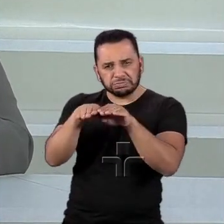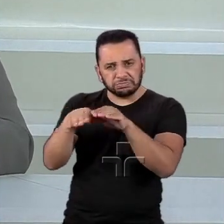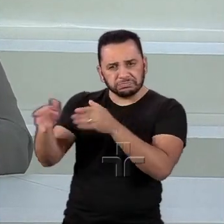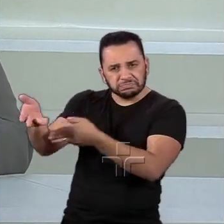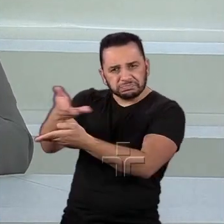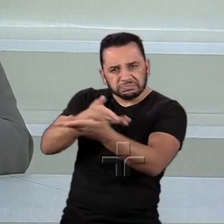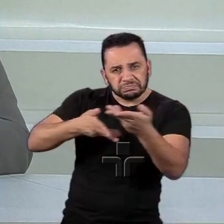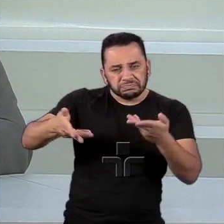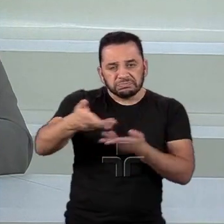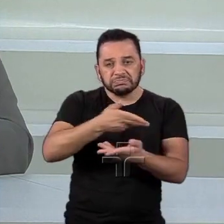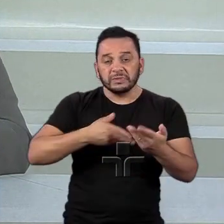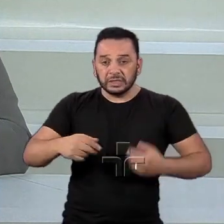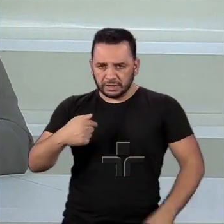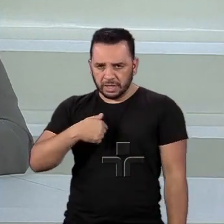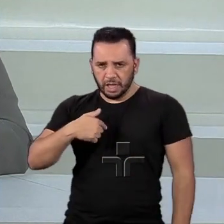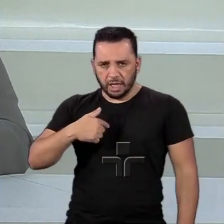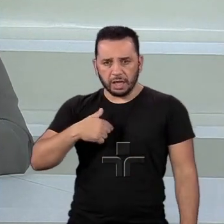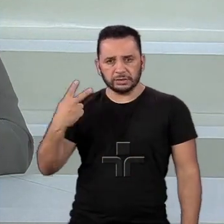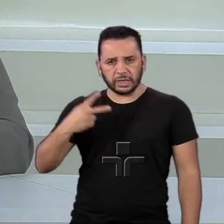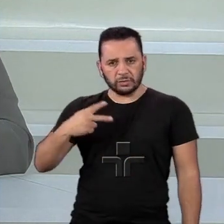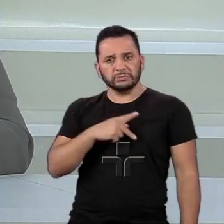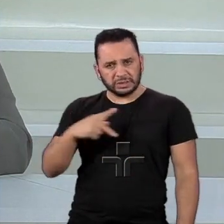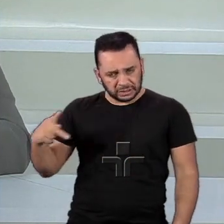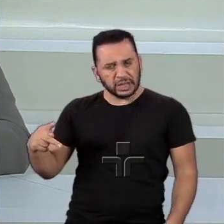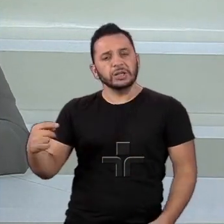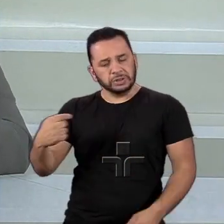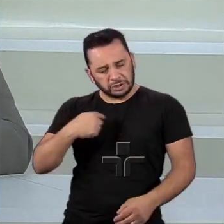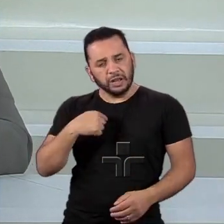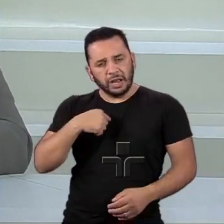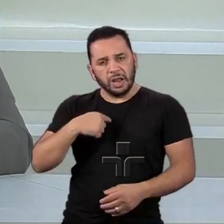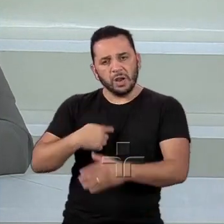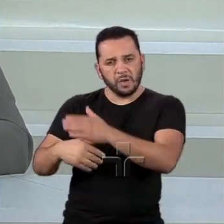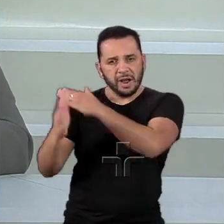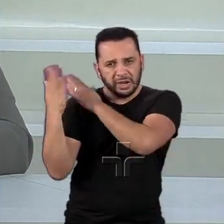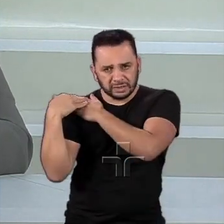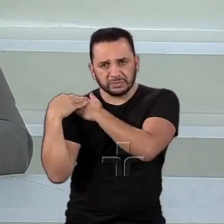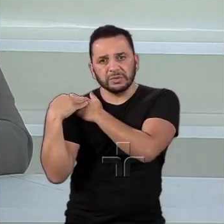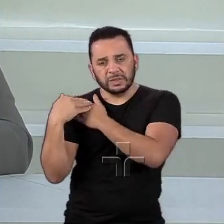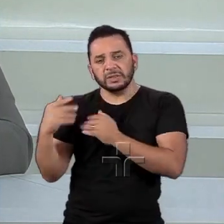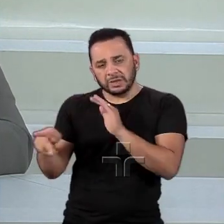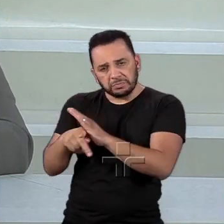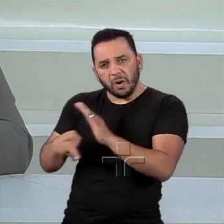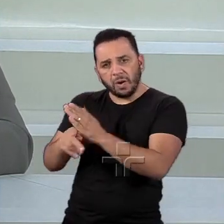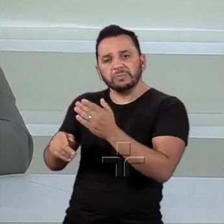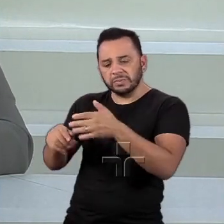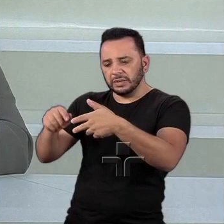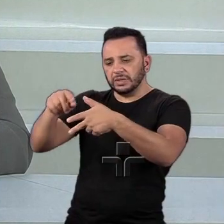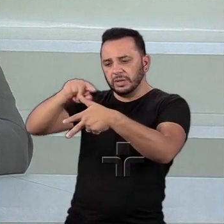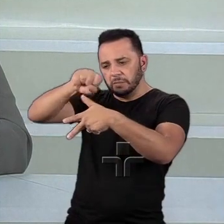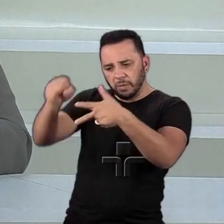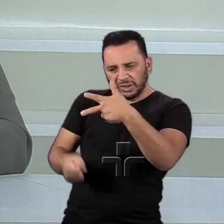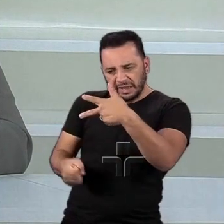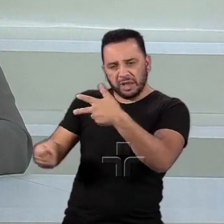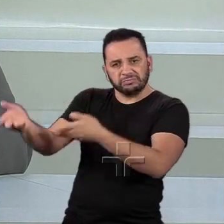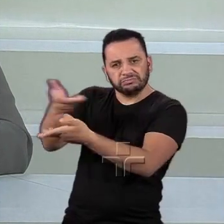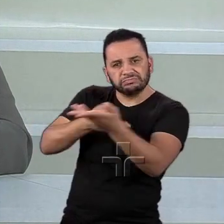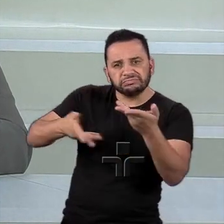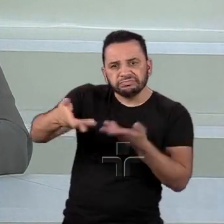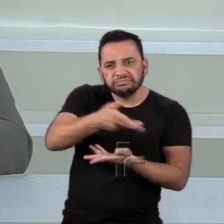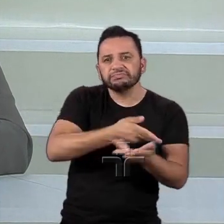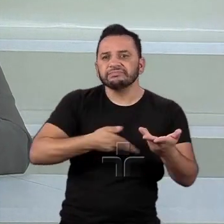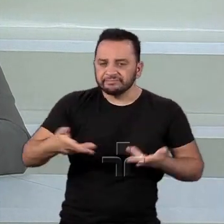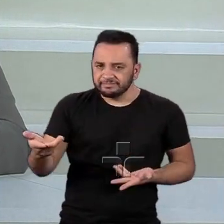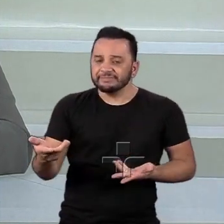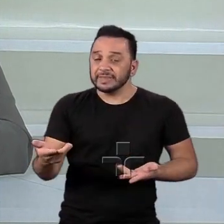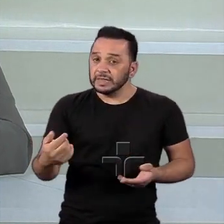essa posição de aferimento e de trânsito com os demais poderes para auxiliá-lo nesta missão. E nesse momento que